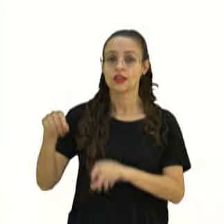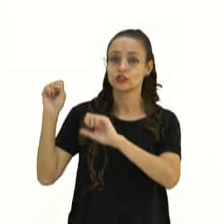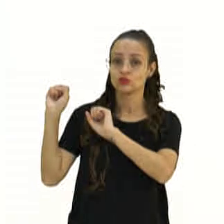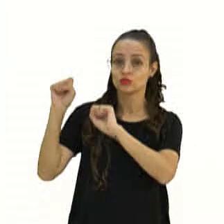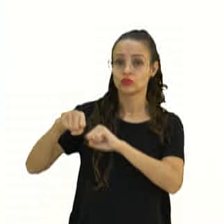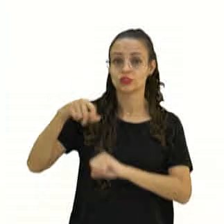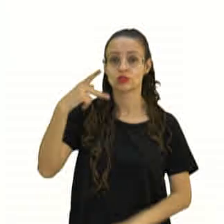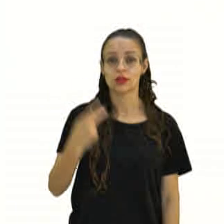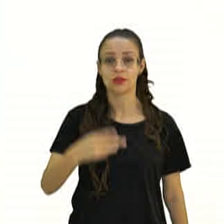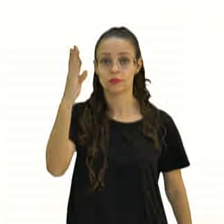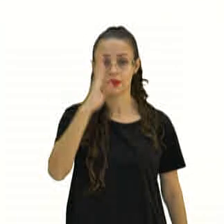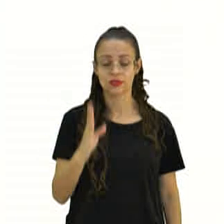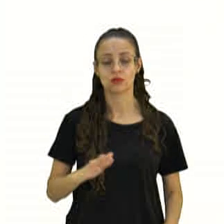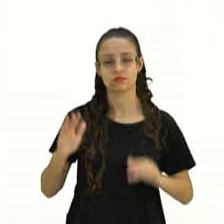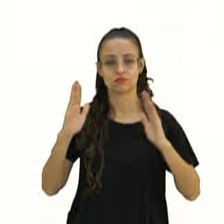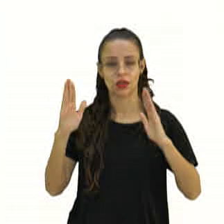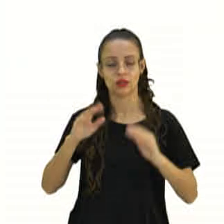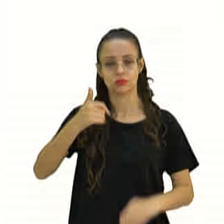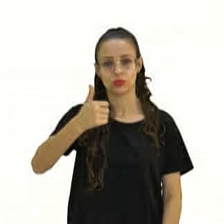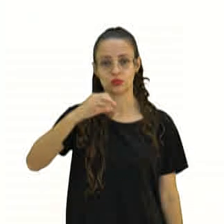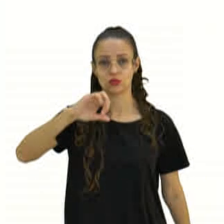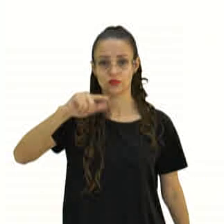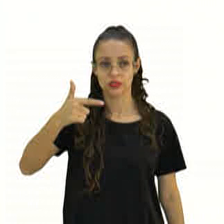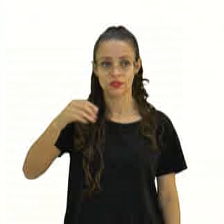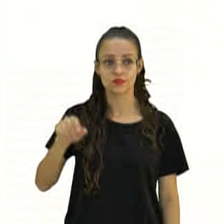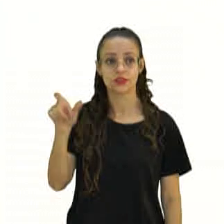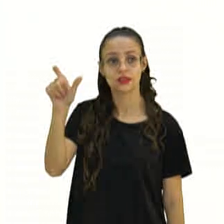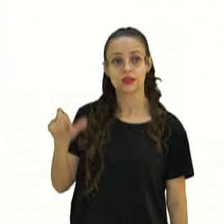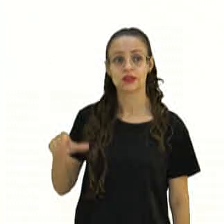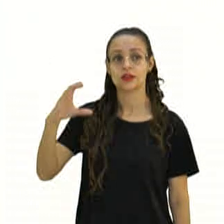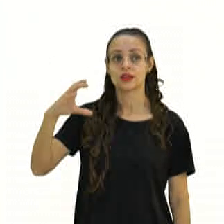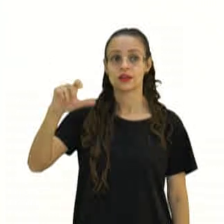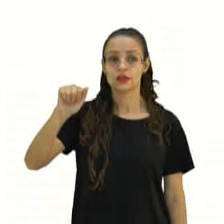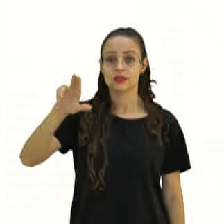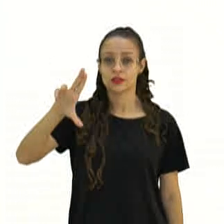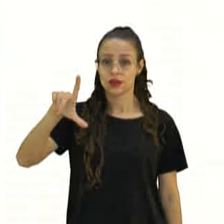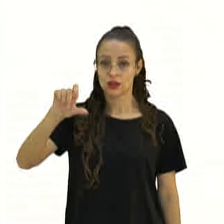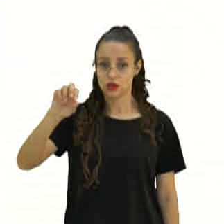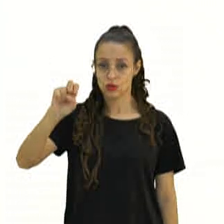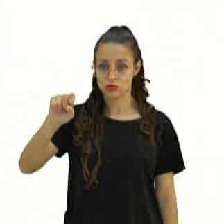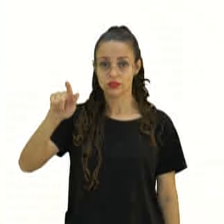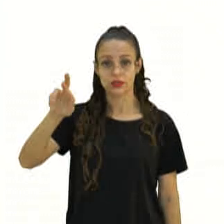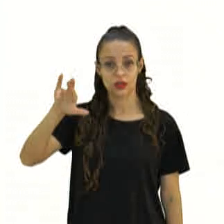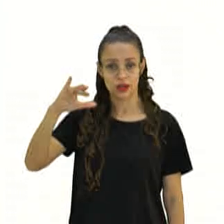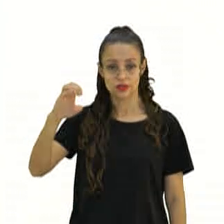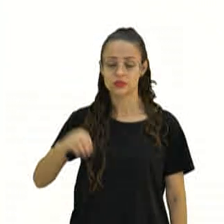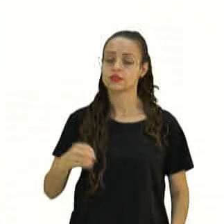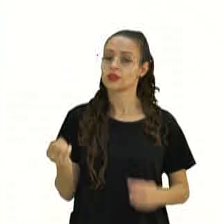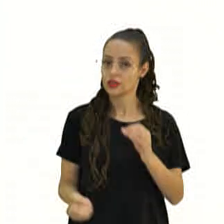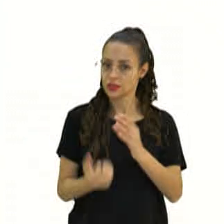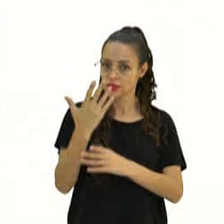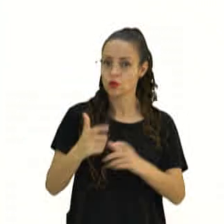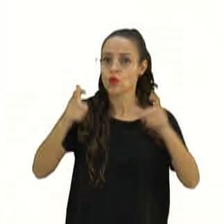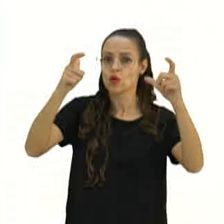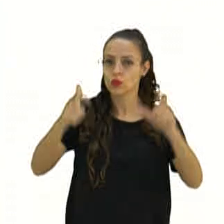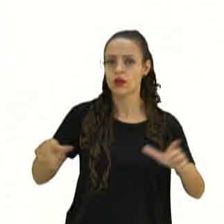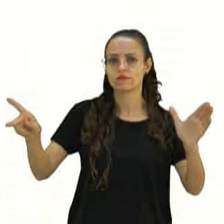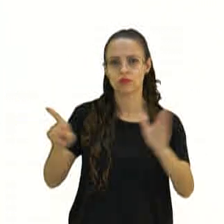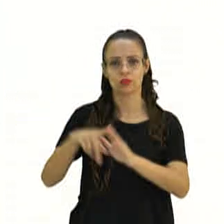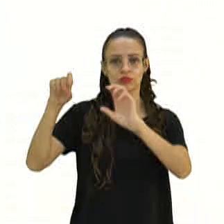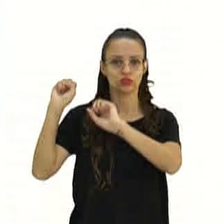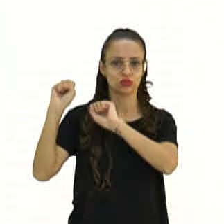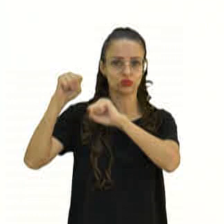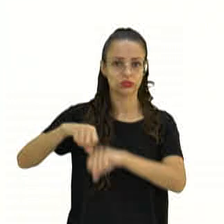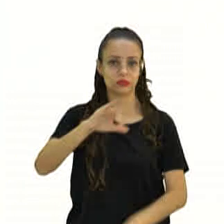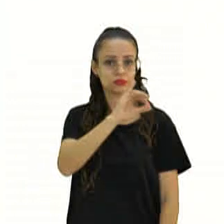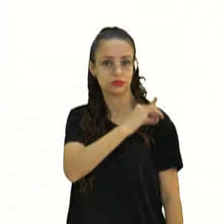jiu-jitsu brasileiro, né? Então, em meados de 1920, Carlos Gracie inaugura a Academia Gracie de Jiu-Jitsu no Rio de Janeiro. Lá ele